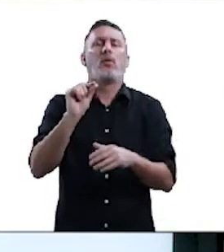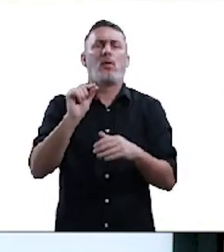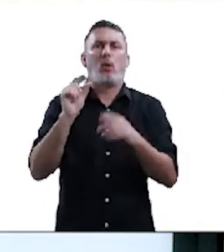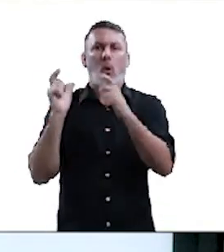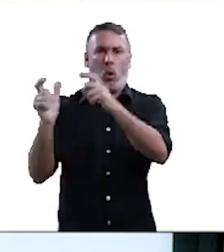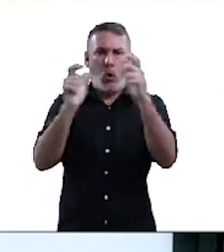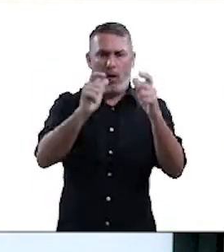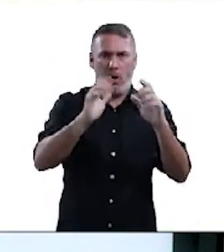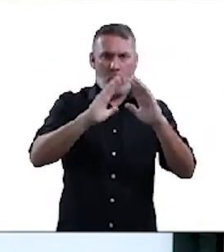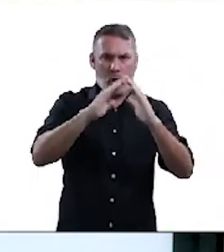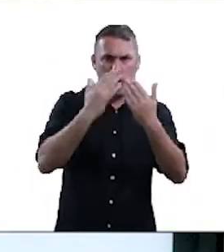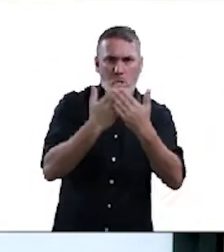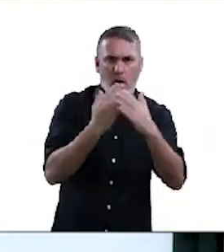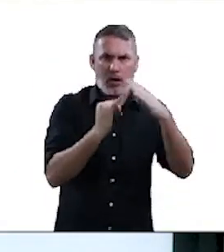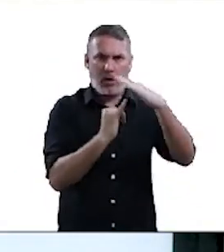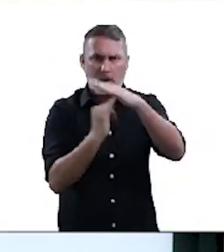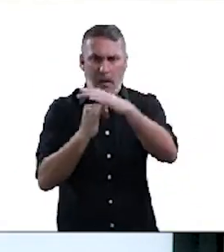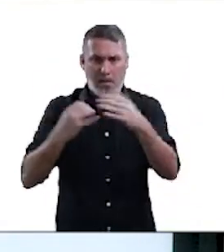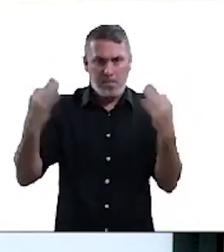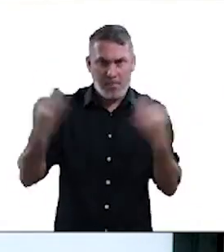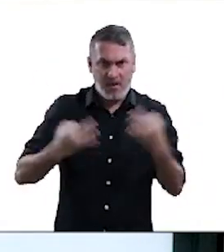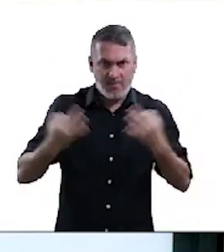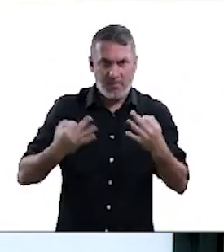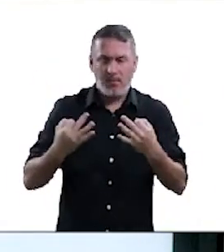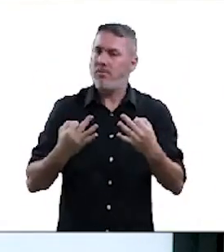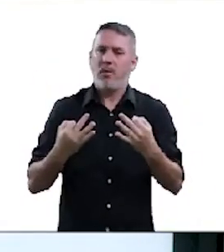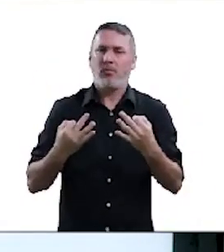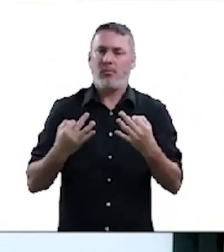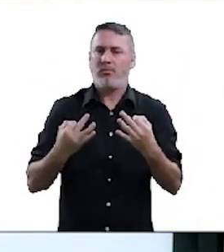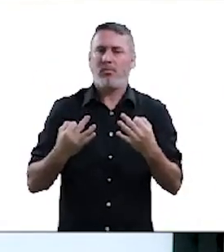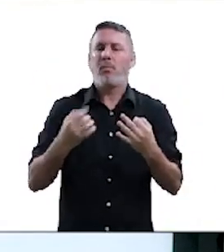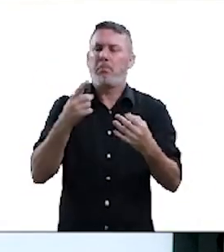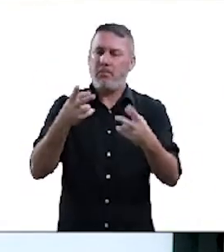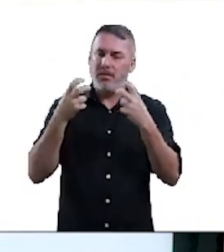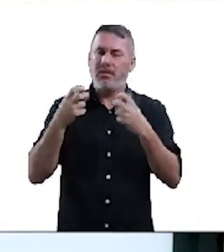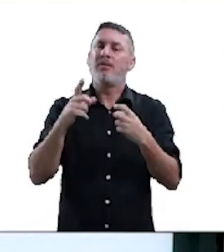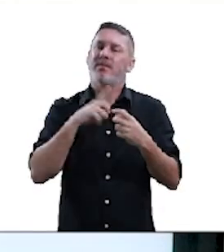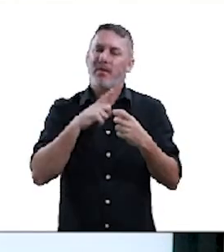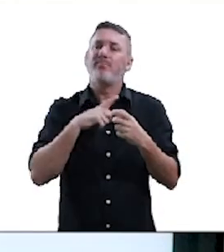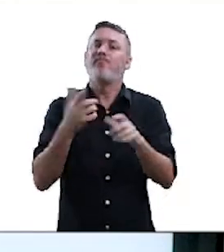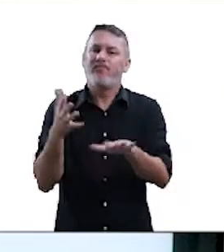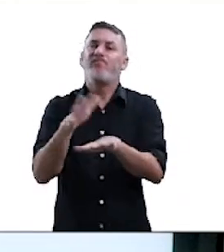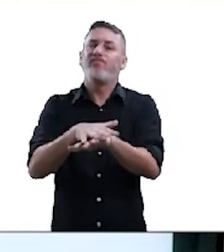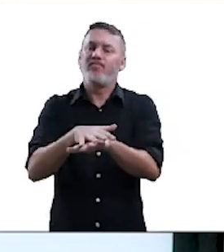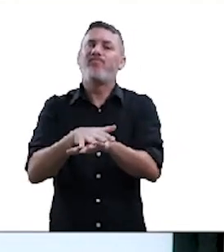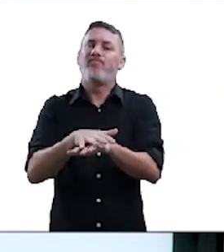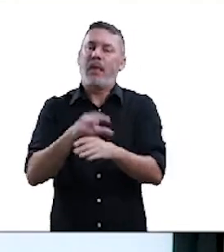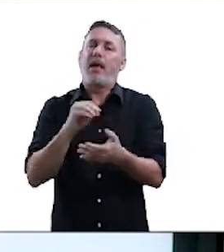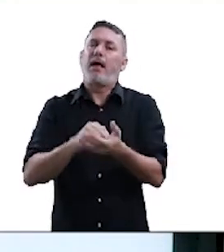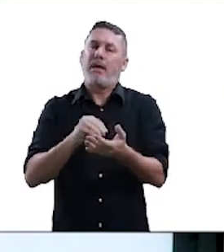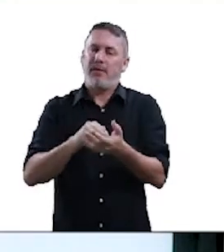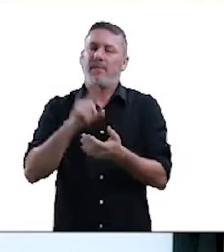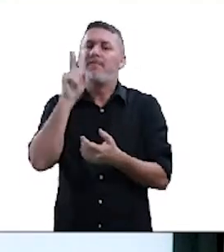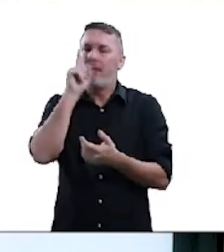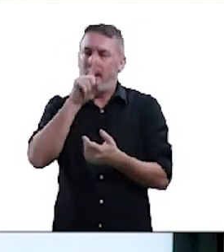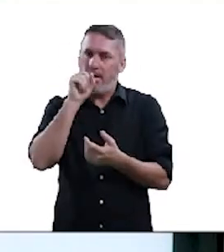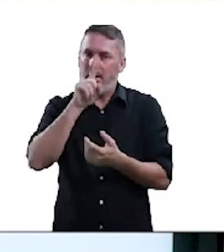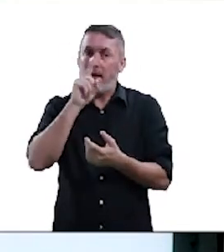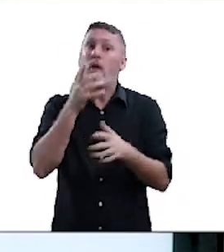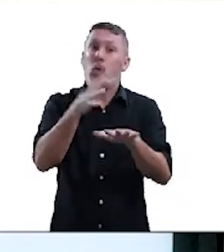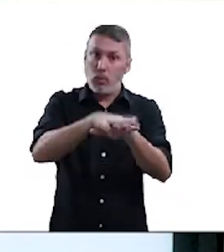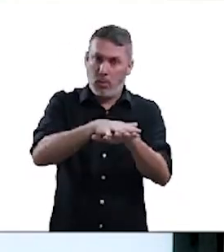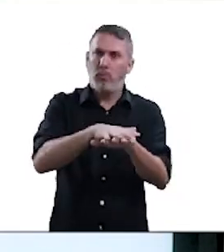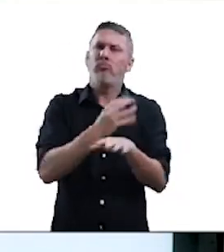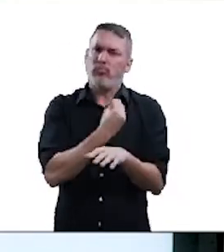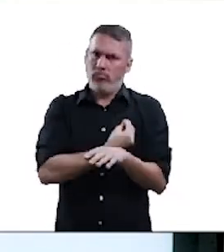são perfeitas? Não. Ele está falando que elas trazem um sistema pouco inclusivo. Existe, mas é